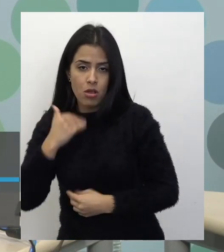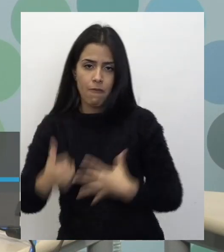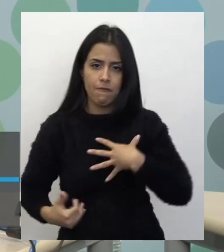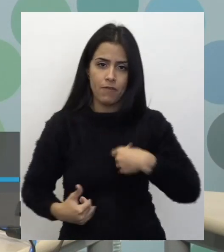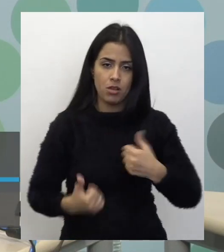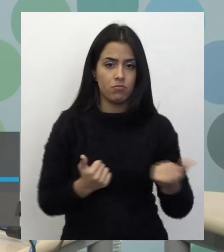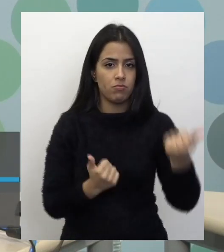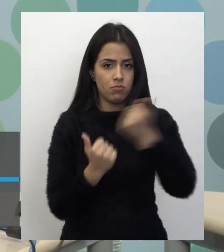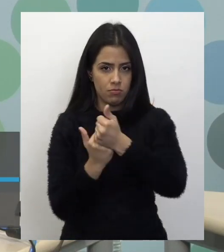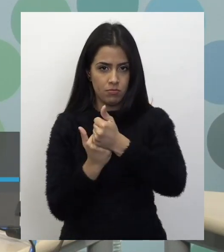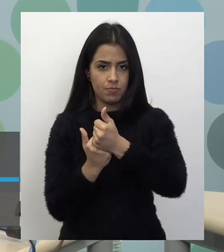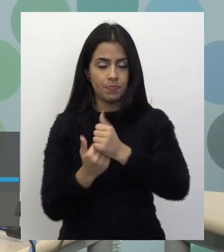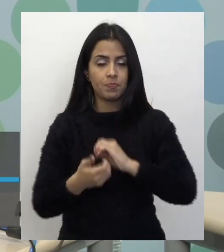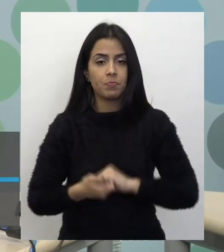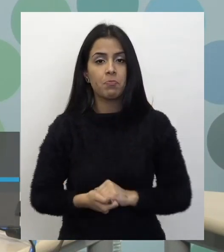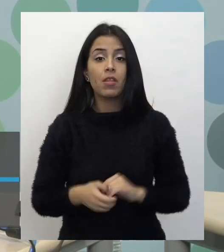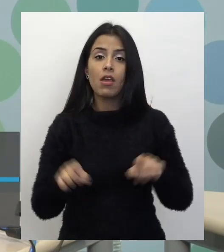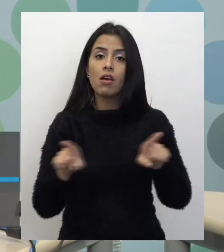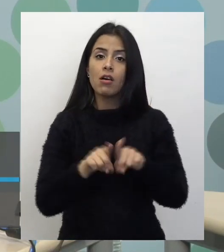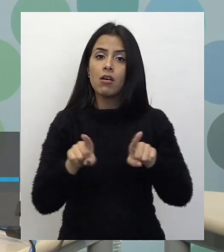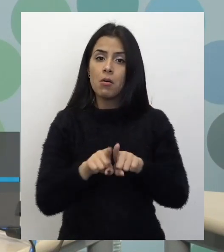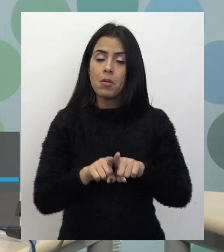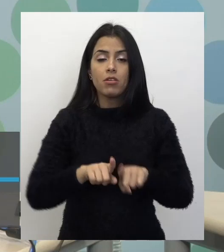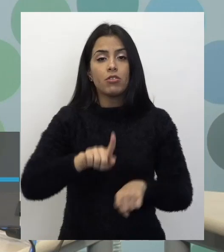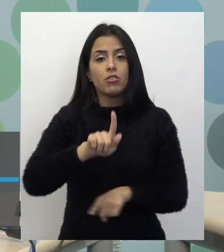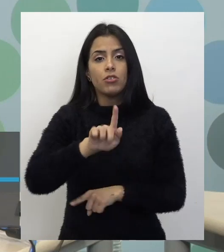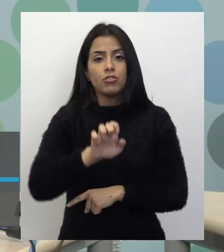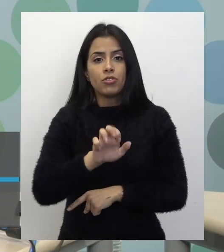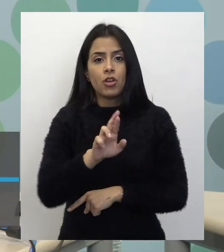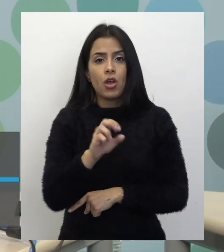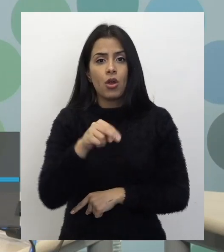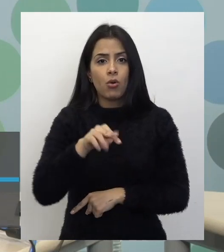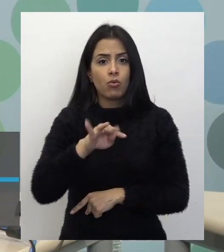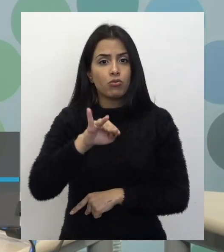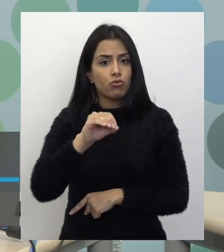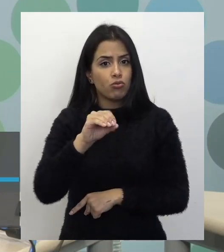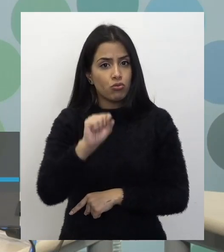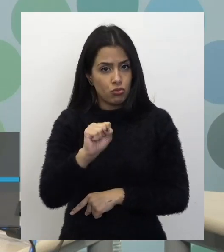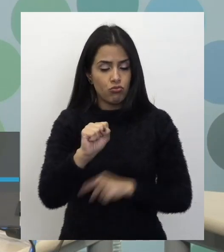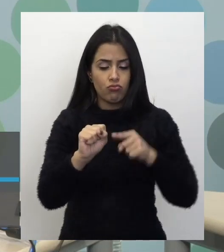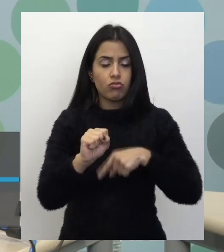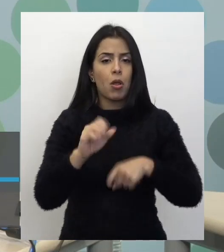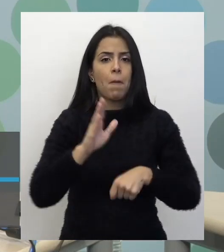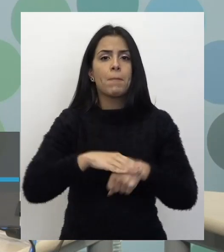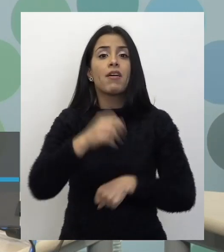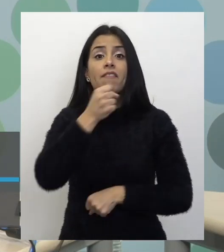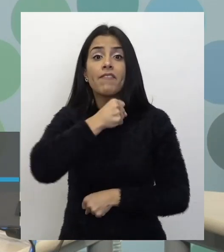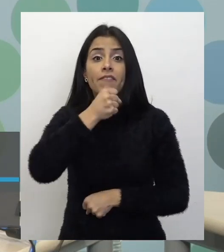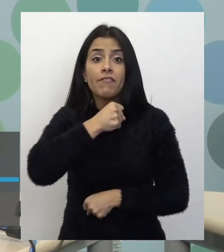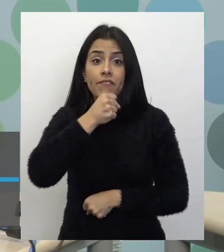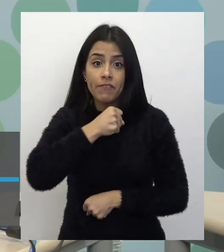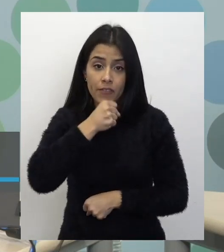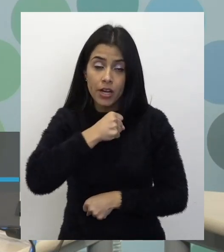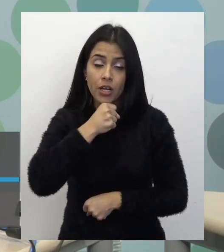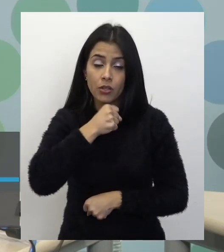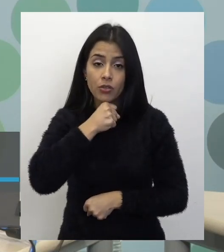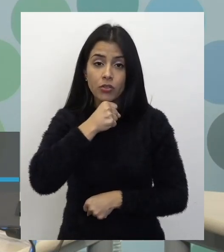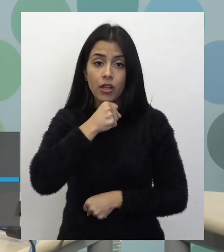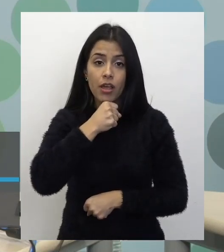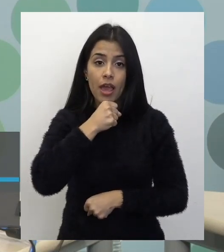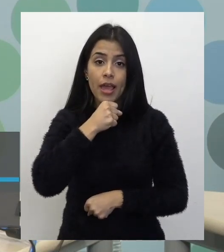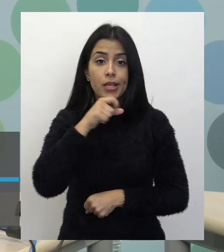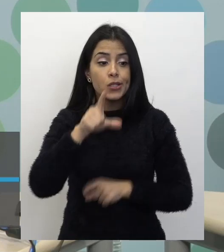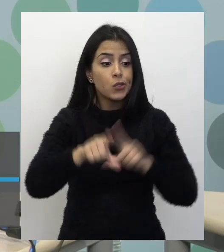que dentre os gerontes, que eram os caras mais velhos ali da sociedade, os espartanos, que era a nata da sociedade,